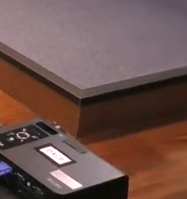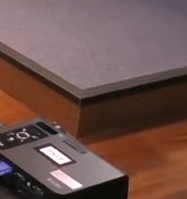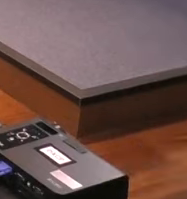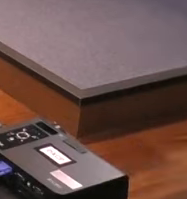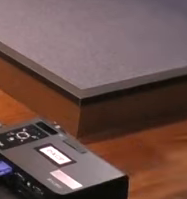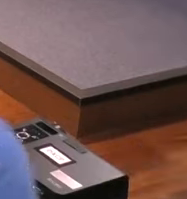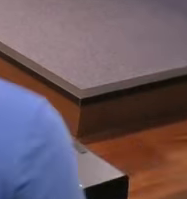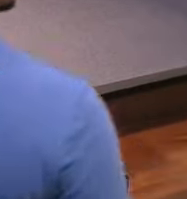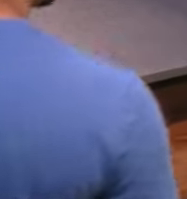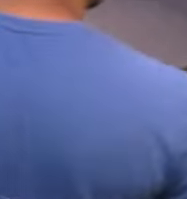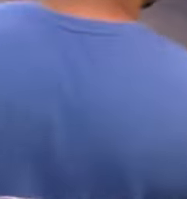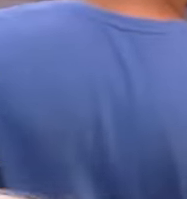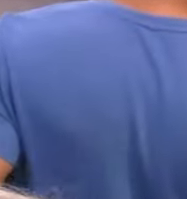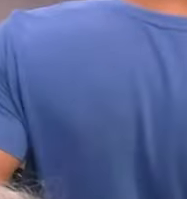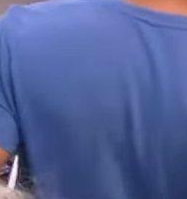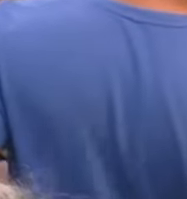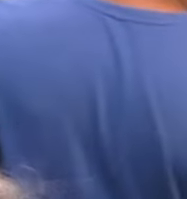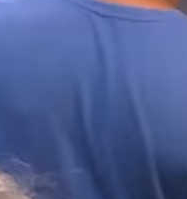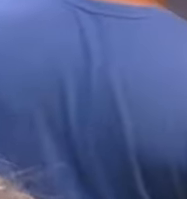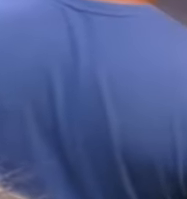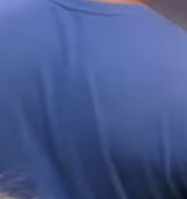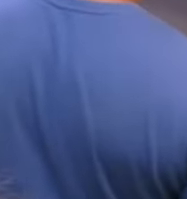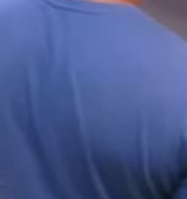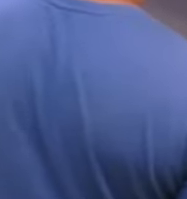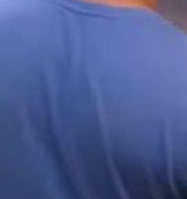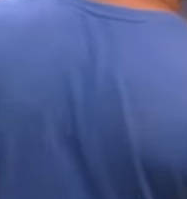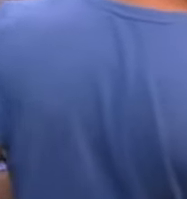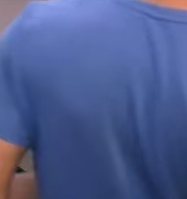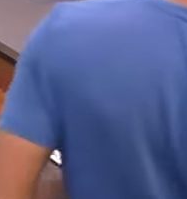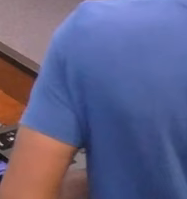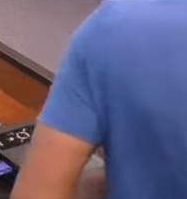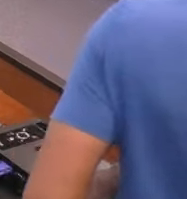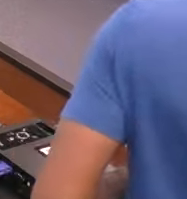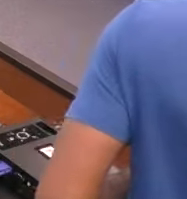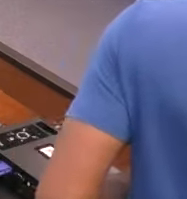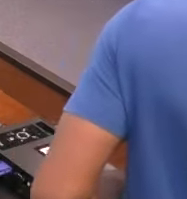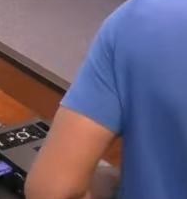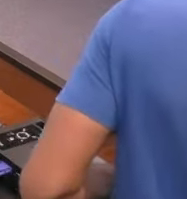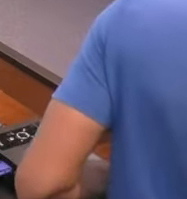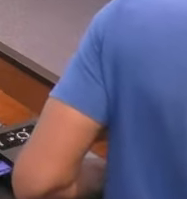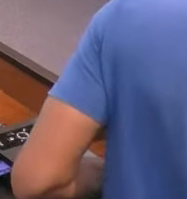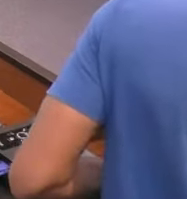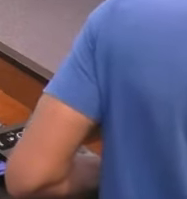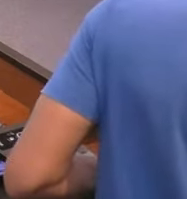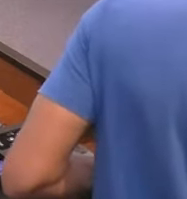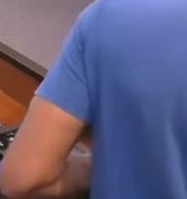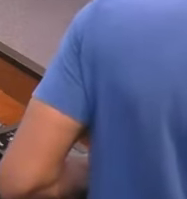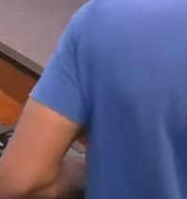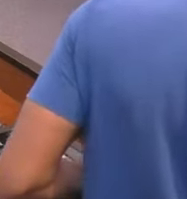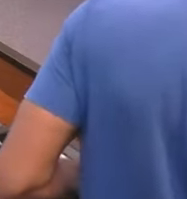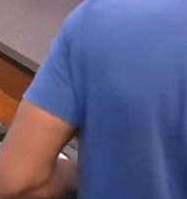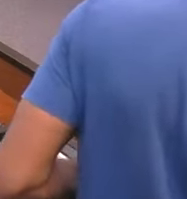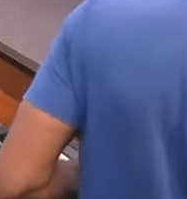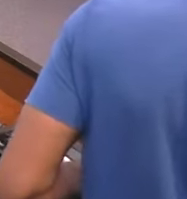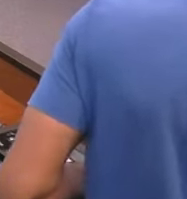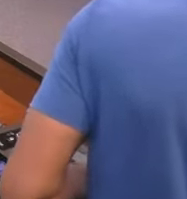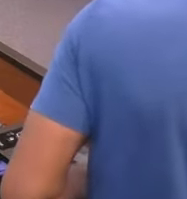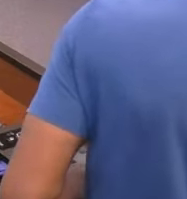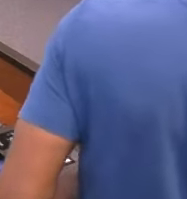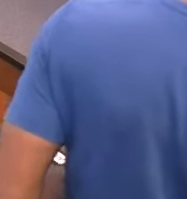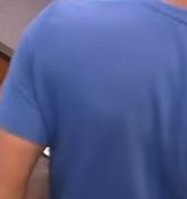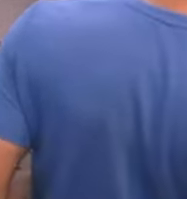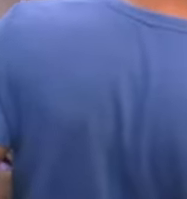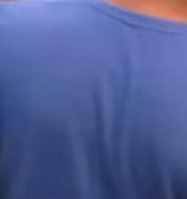Saudar aqui o nosso secretário de Energia e Economia do Mar do Governo do Estado do Rio de Janeiro, Hugo Leal, e o